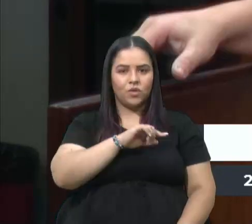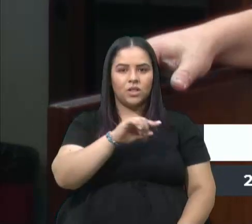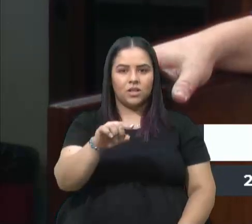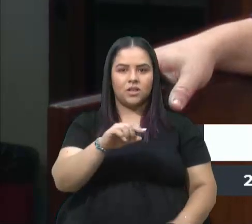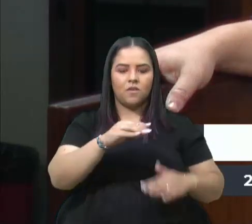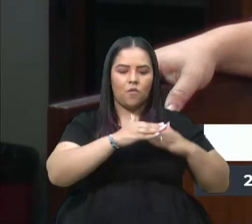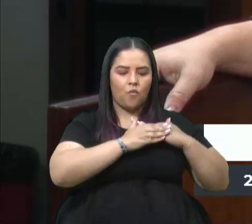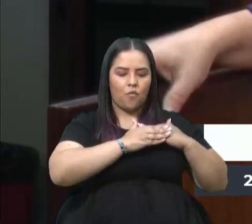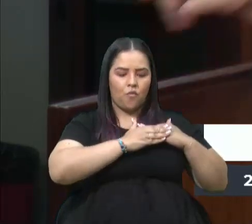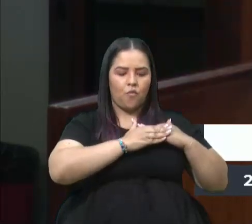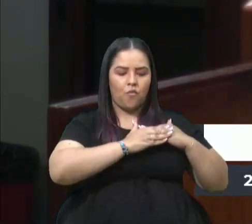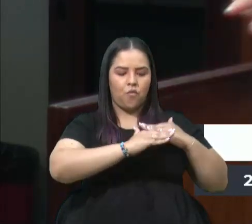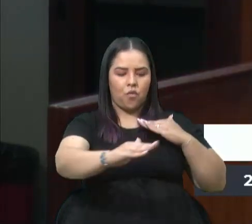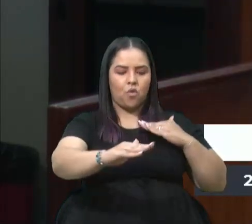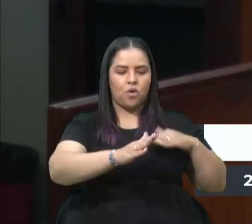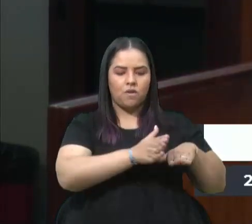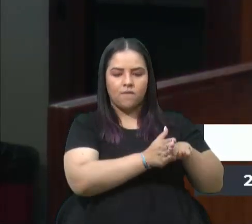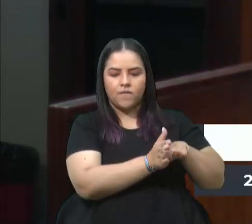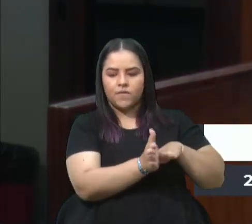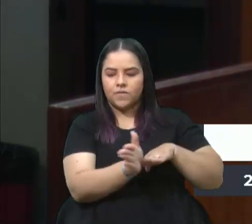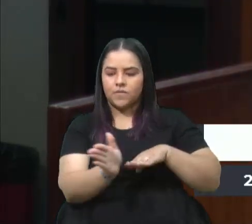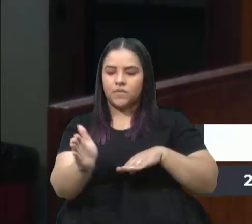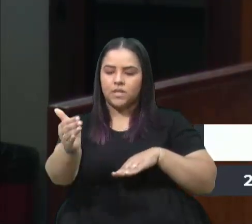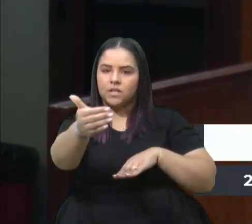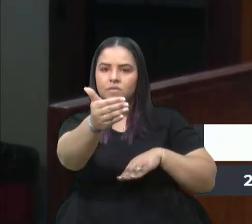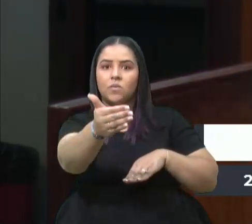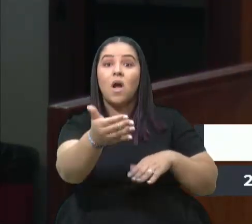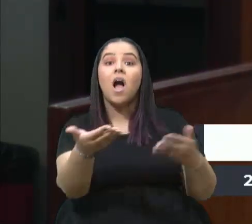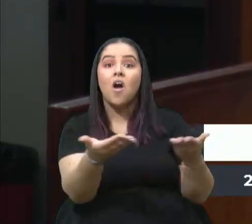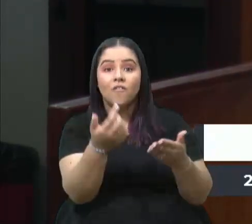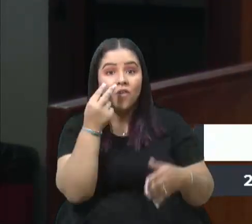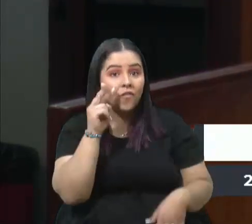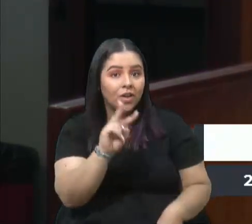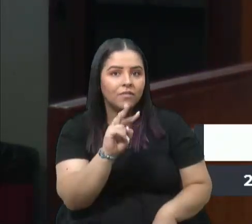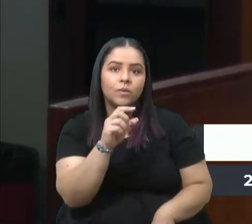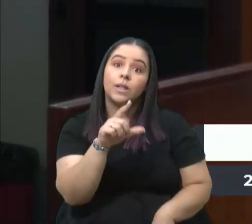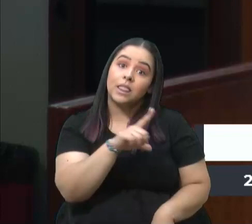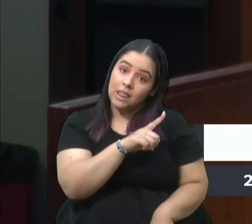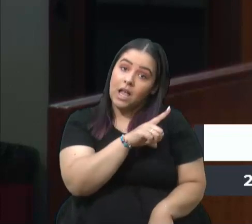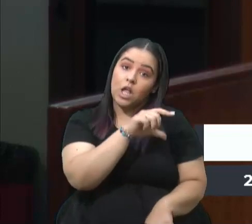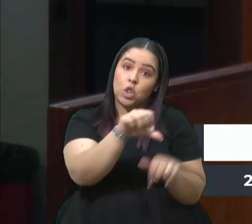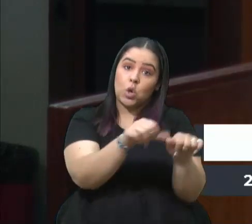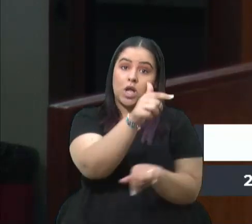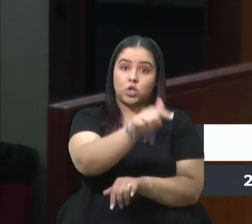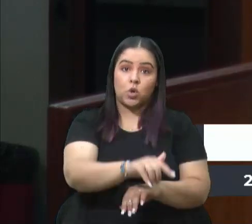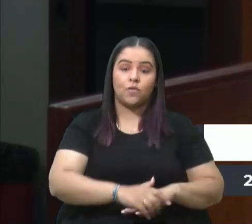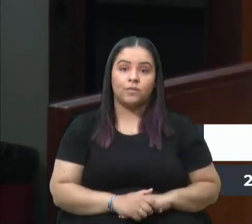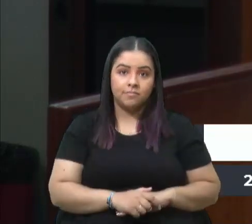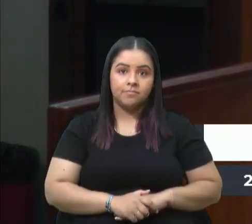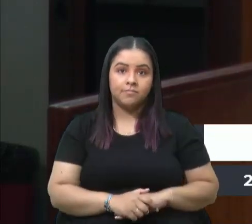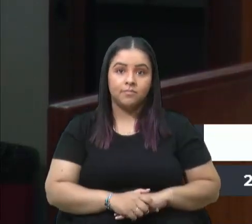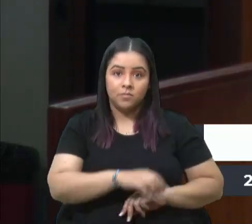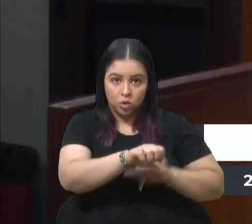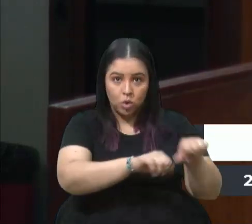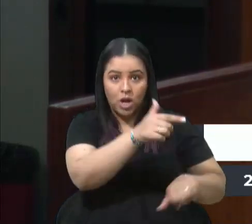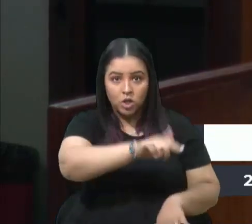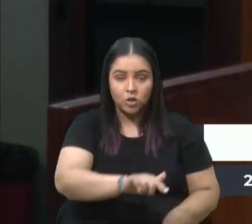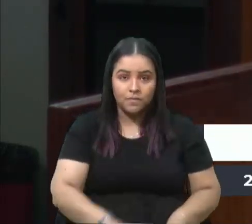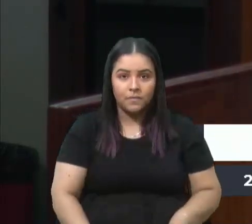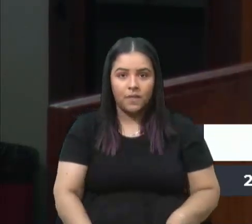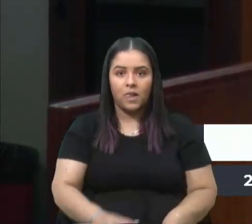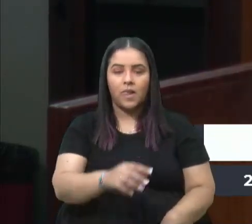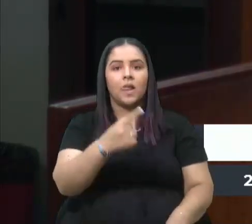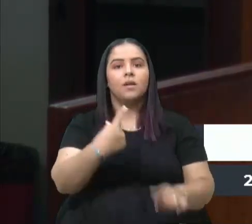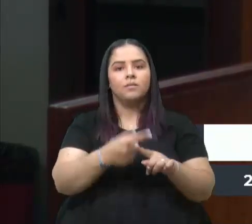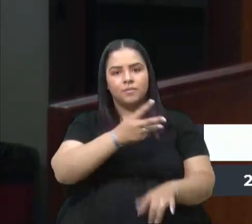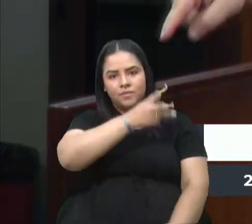desvio. Asfaltou um desvio. Agora vamos ver, vão ter que mudar de novo. Vão ter que mudar de novo, porque o prefeito foi